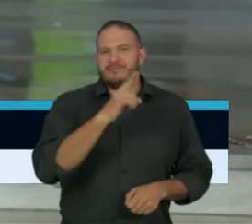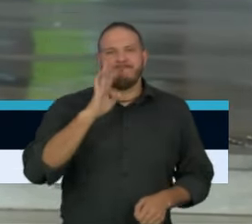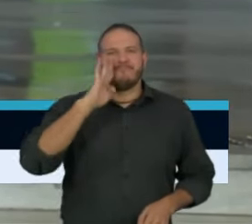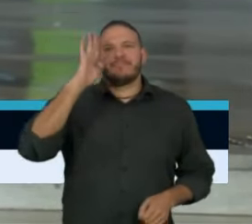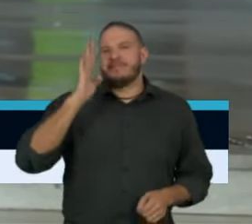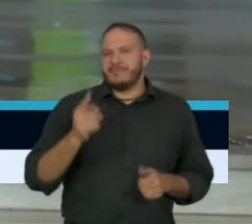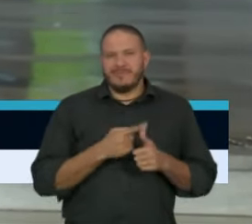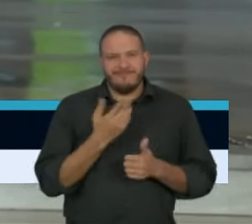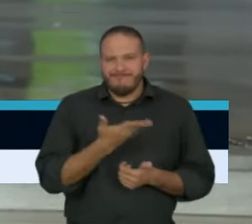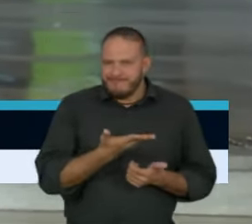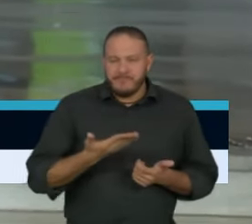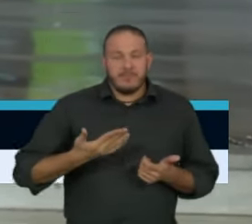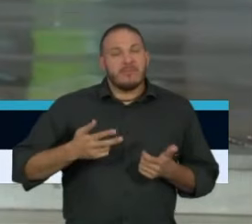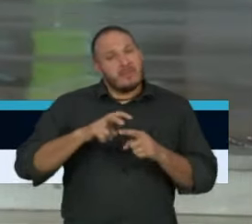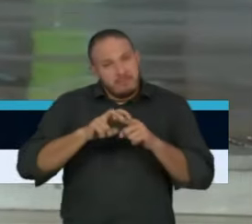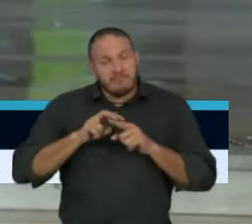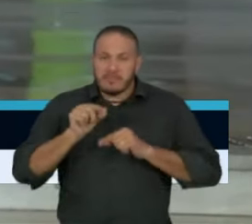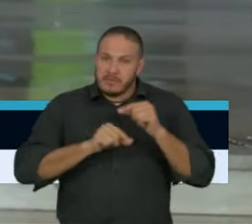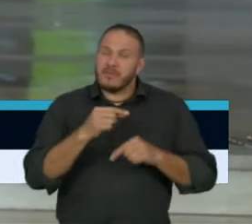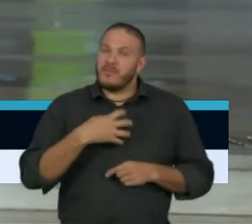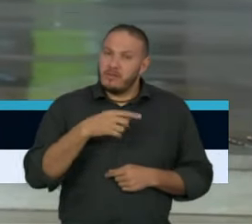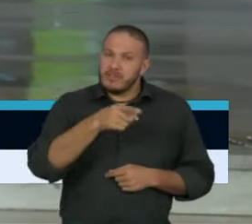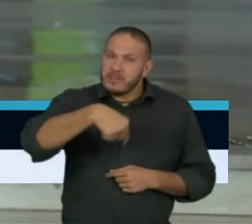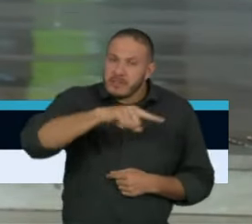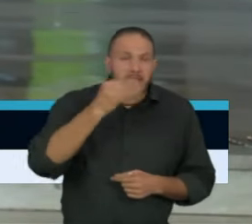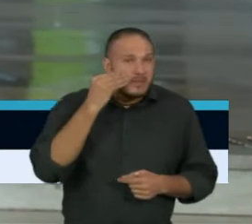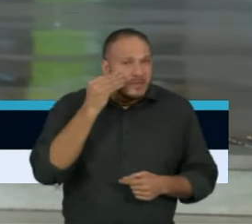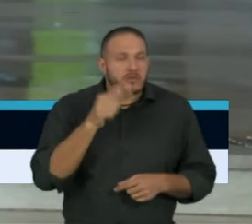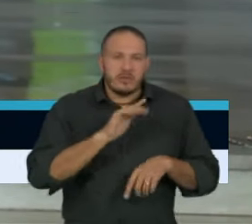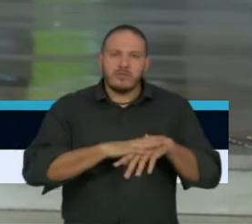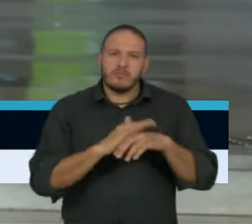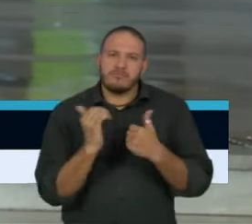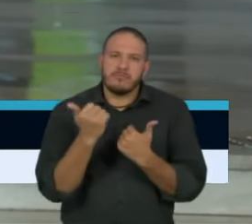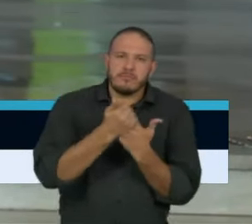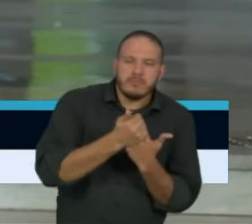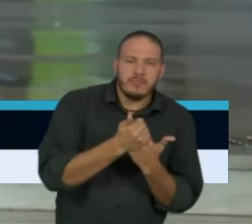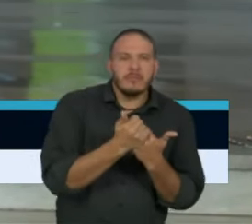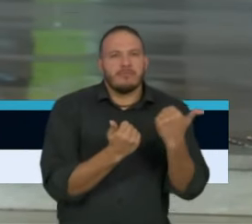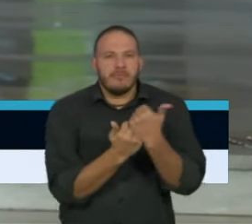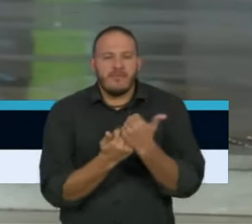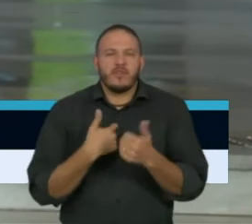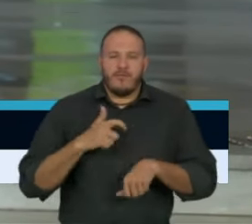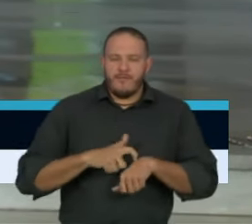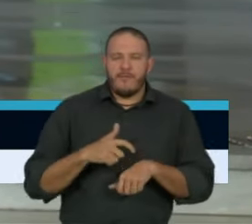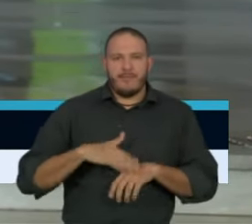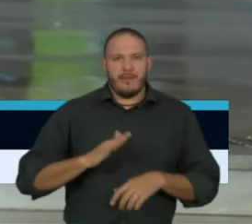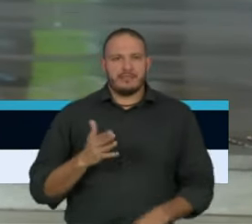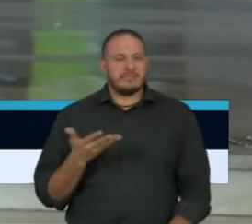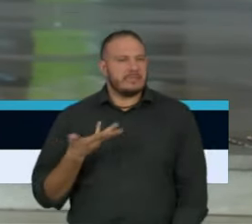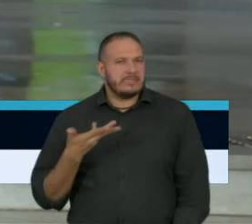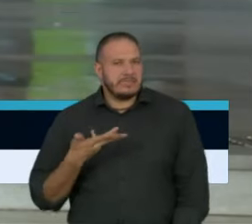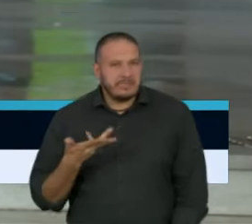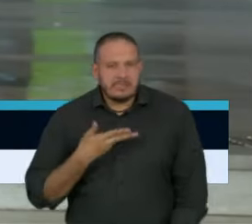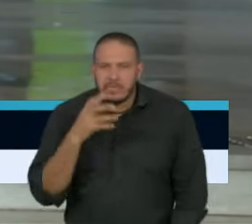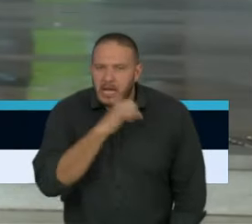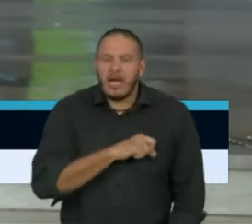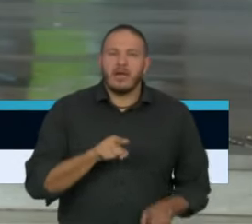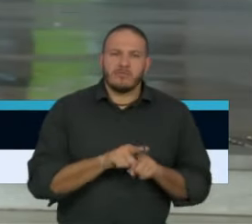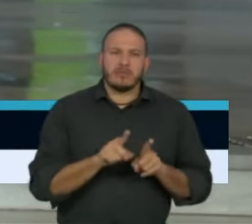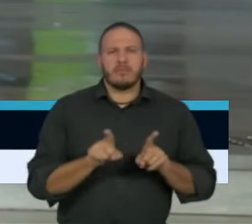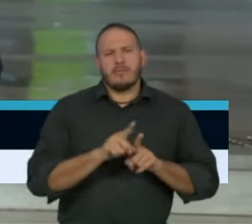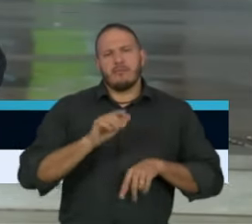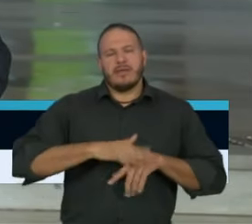nesse sentido que a gente está tentando fazer com que isso seja reposto de uma forma mais ágil e mais planejada